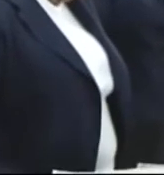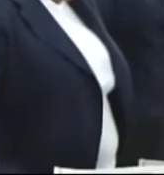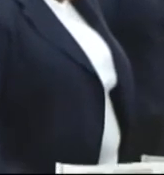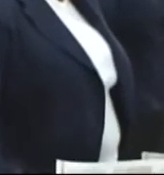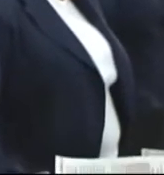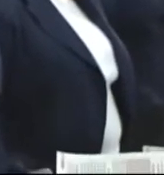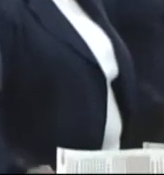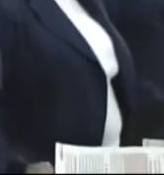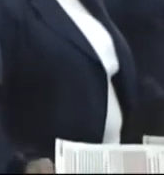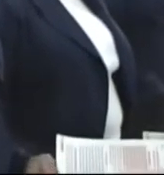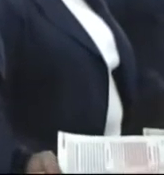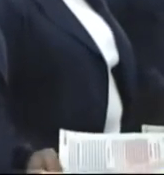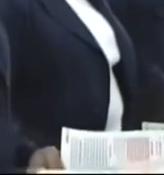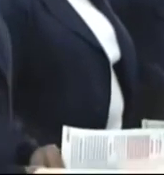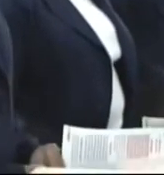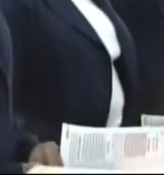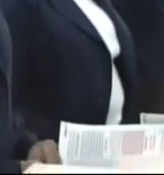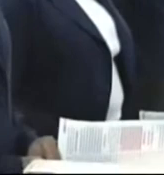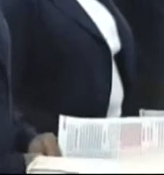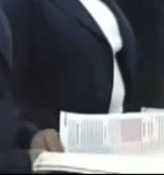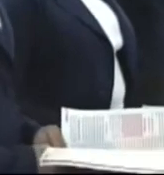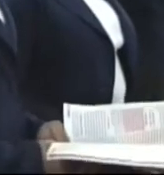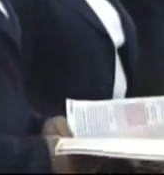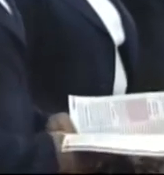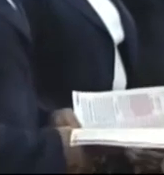temores me livrou,